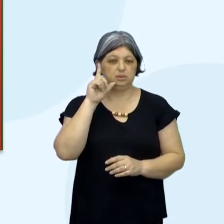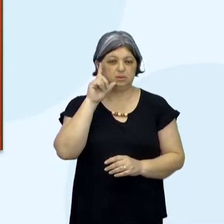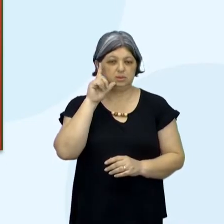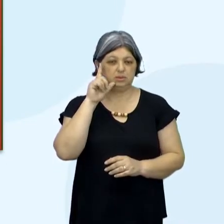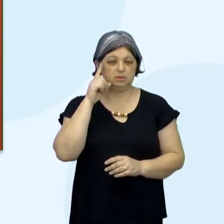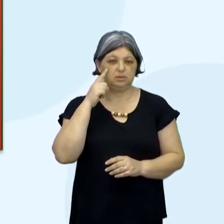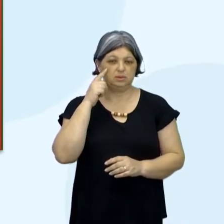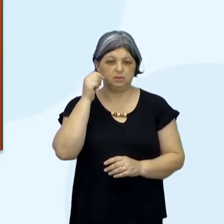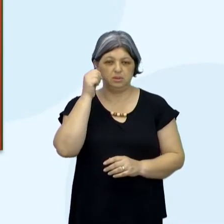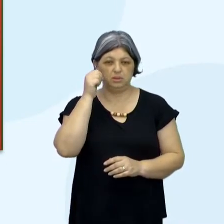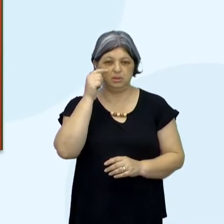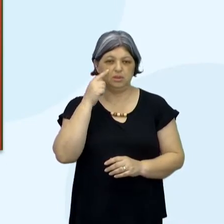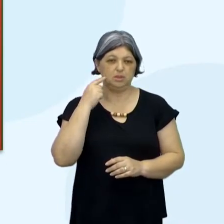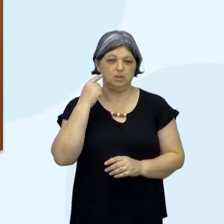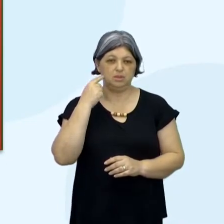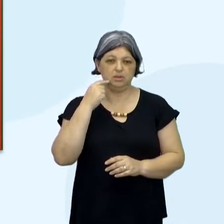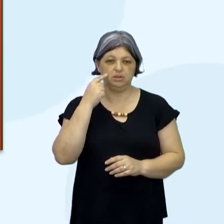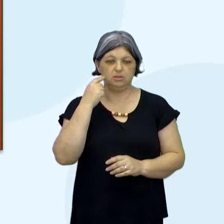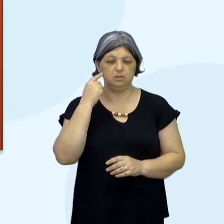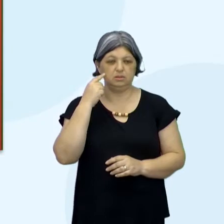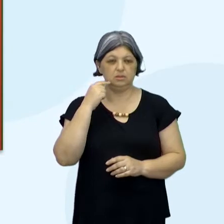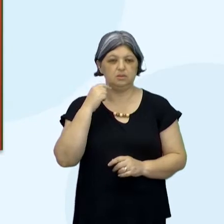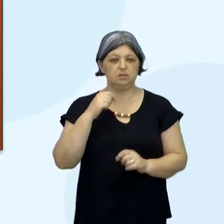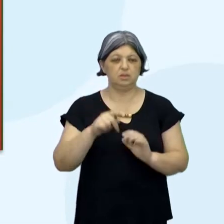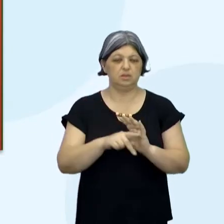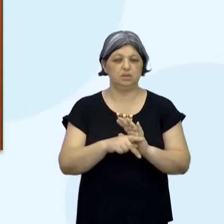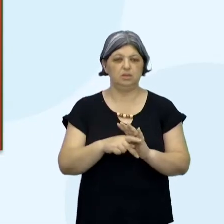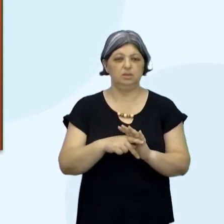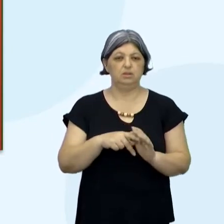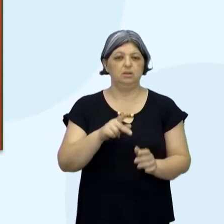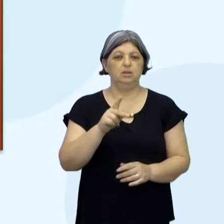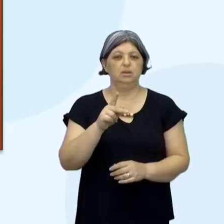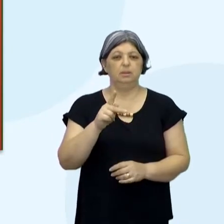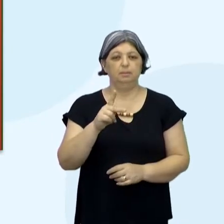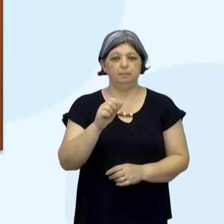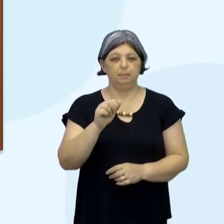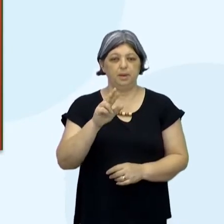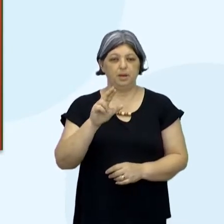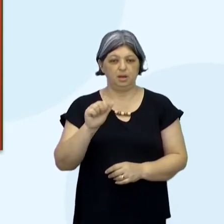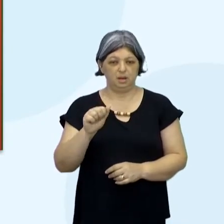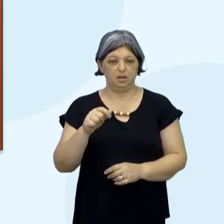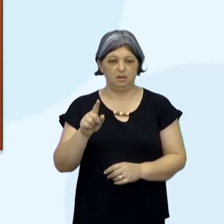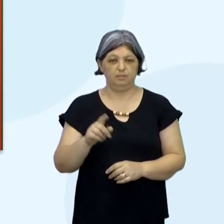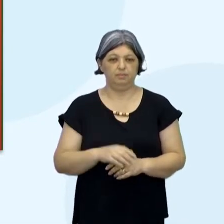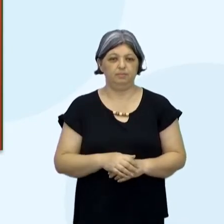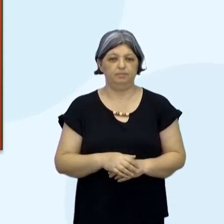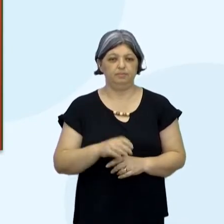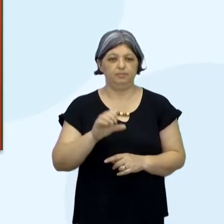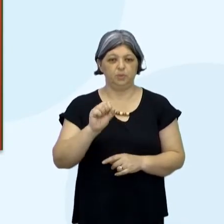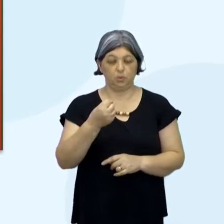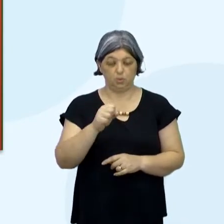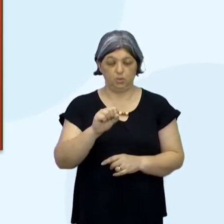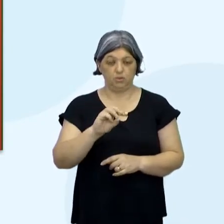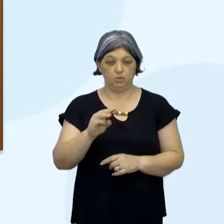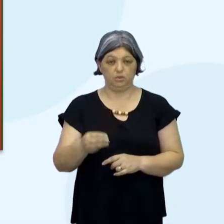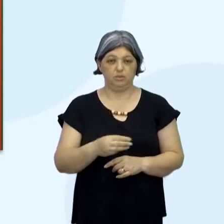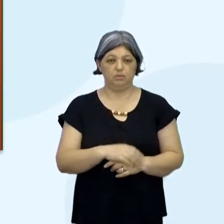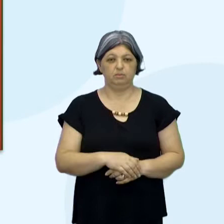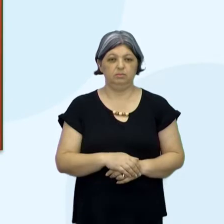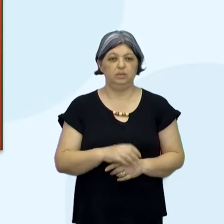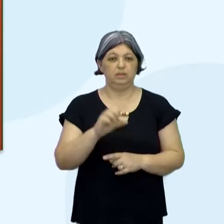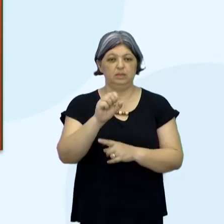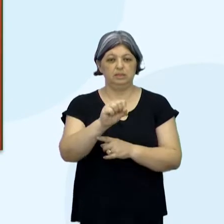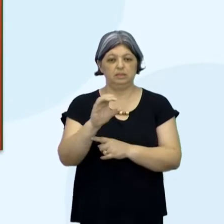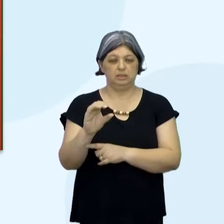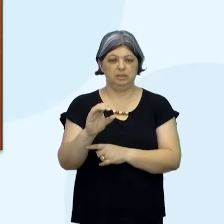de 9 milhões de habitantes. O Pará com 8 milhões 700 e poucos mil. E Santa Catarina